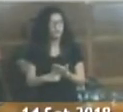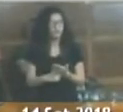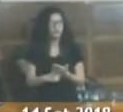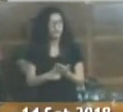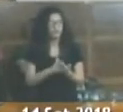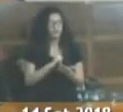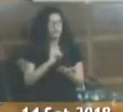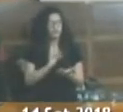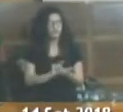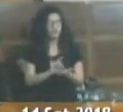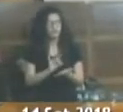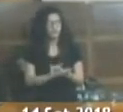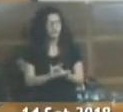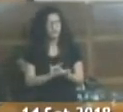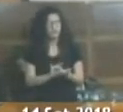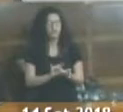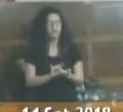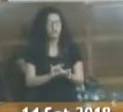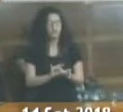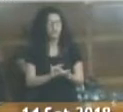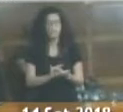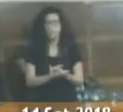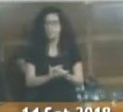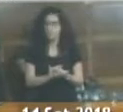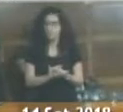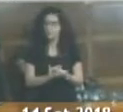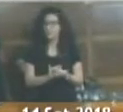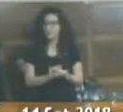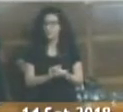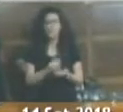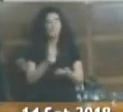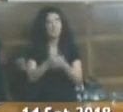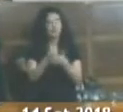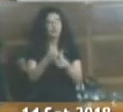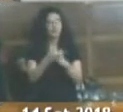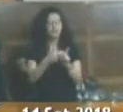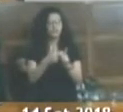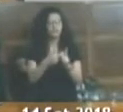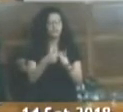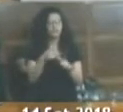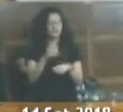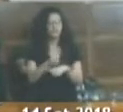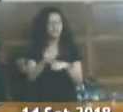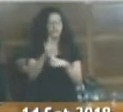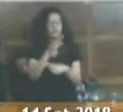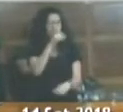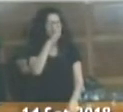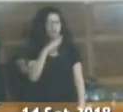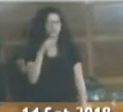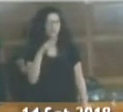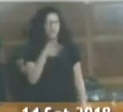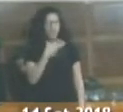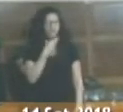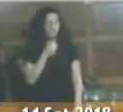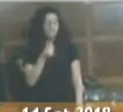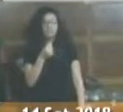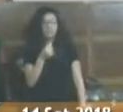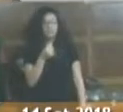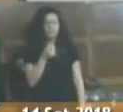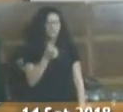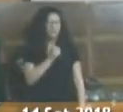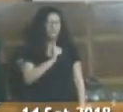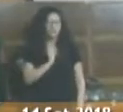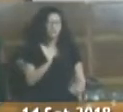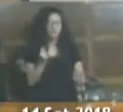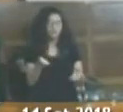real... defasagem, essa dívida do Estado brasileiro, democrático, de direito, essa falsidade que nos impuseram até hoje,